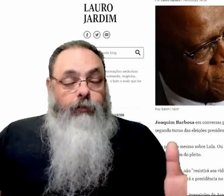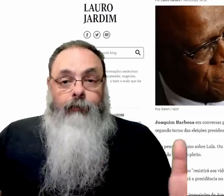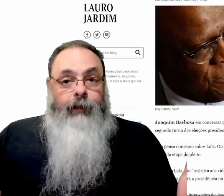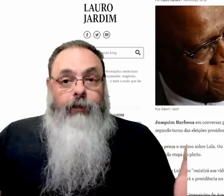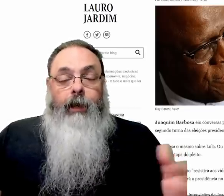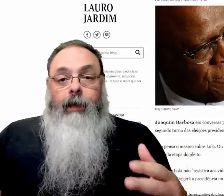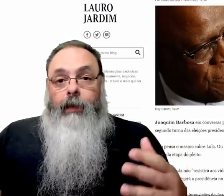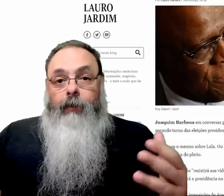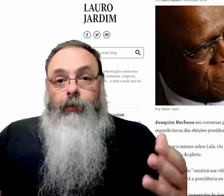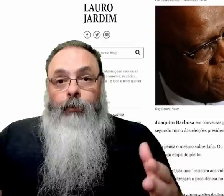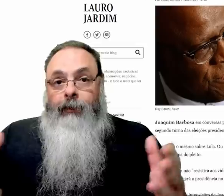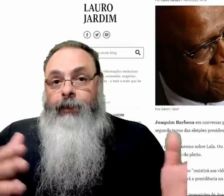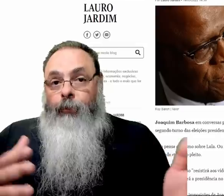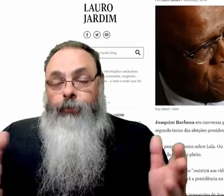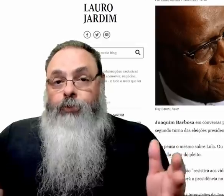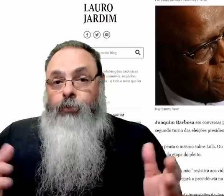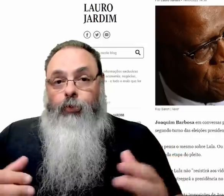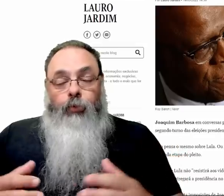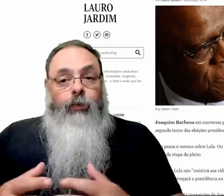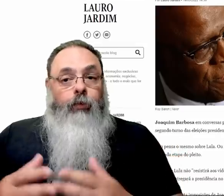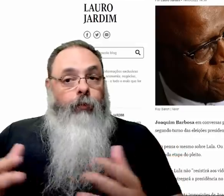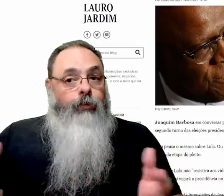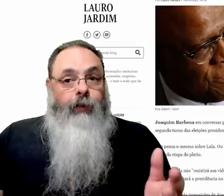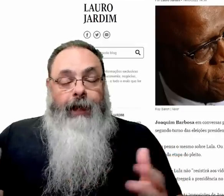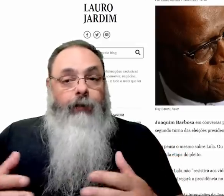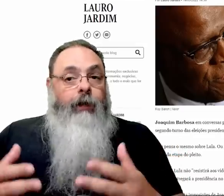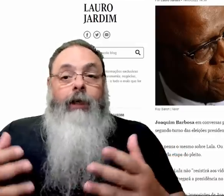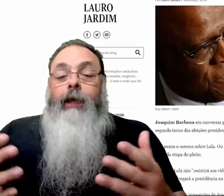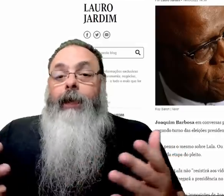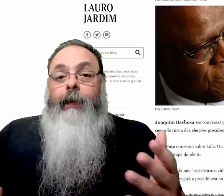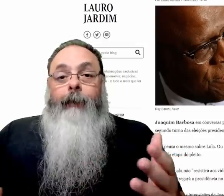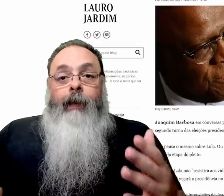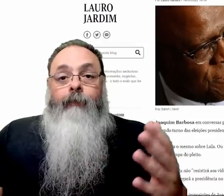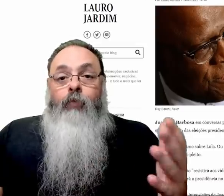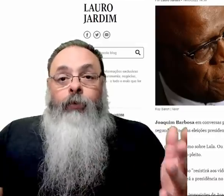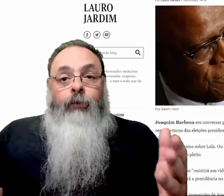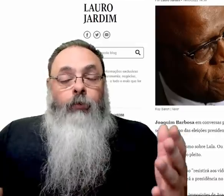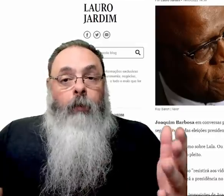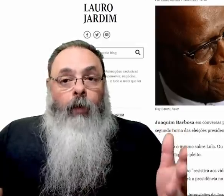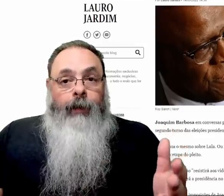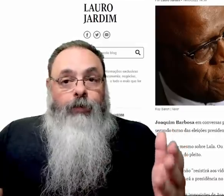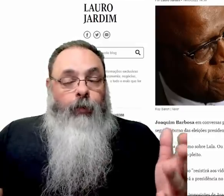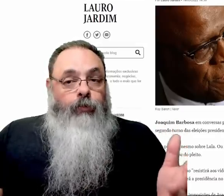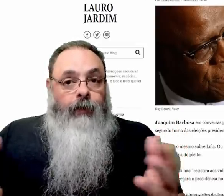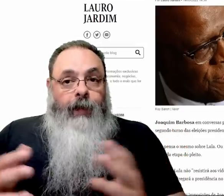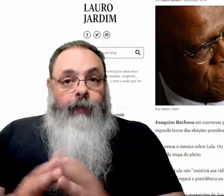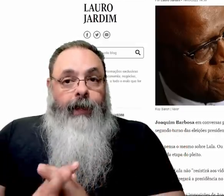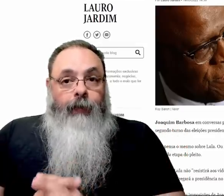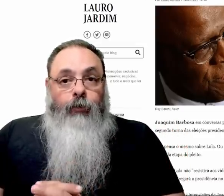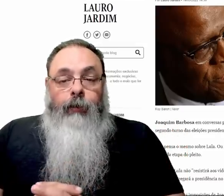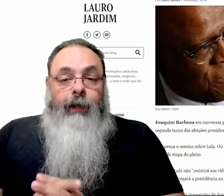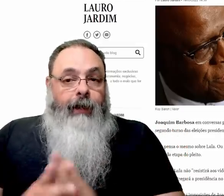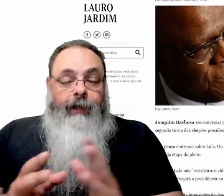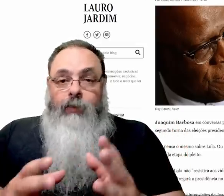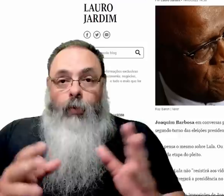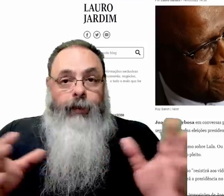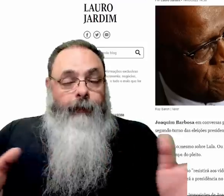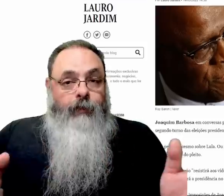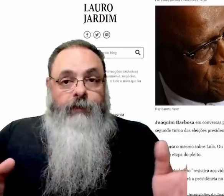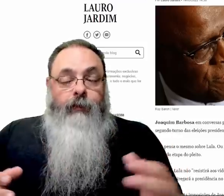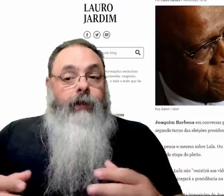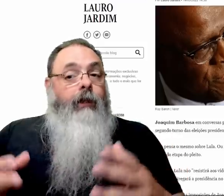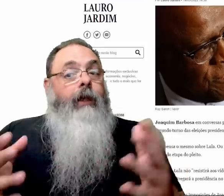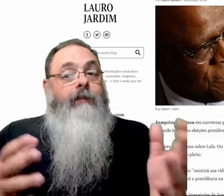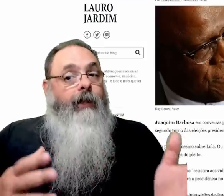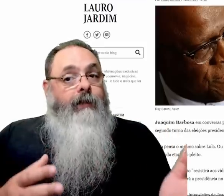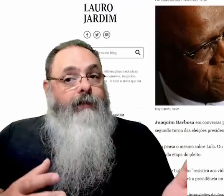sabe disso não tem Lula indo para o segundo turno com bolsonaro é até muito mole de bolsonaro ganhar do Lula aliás